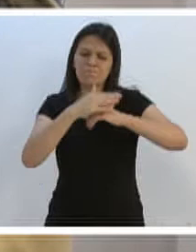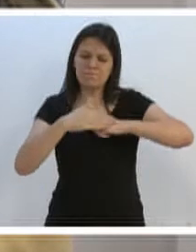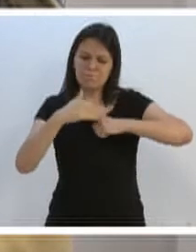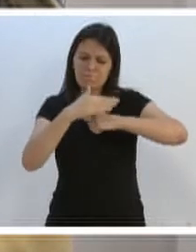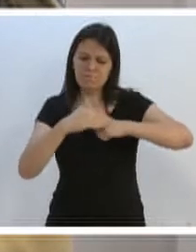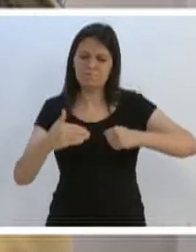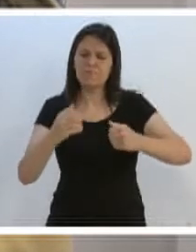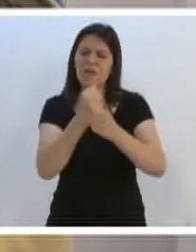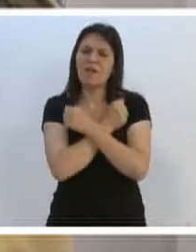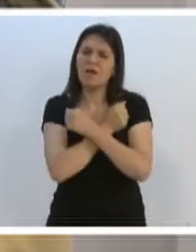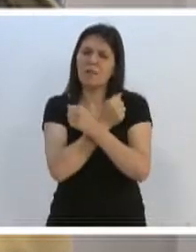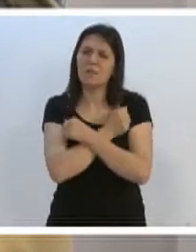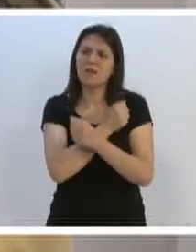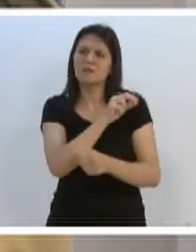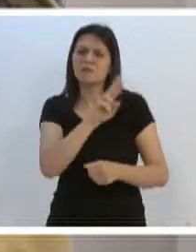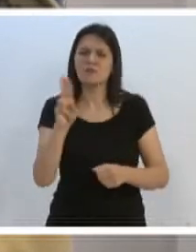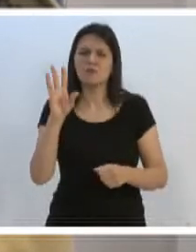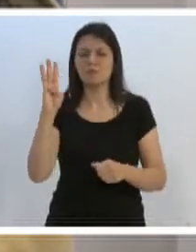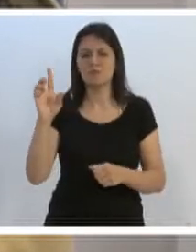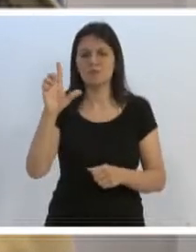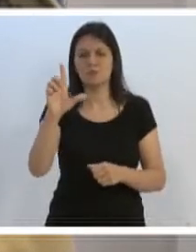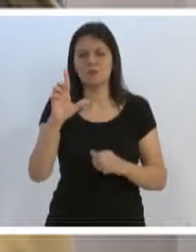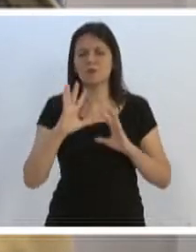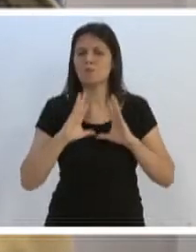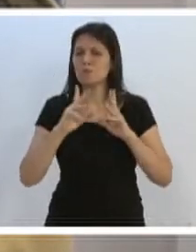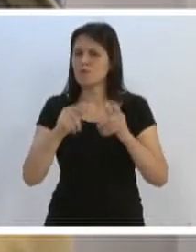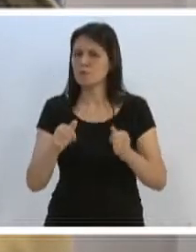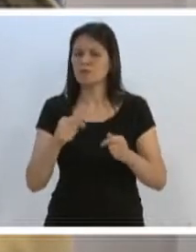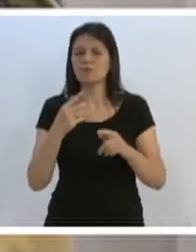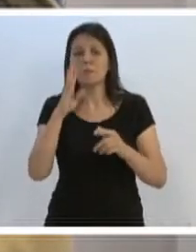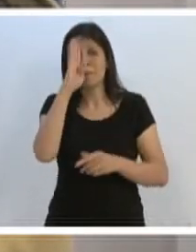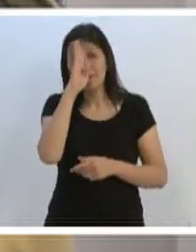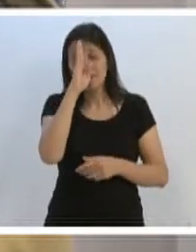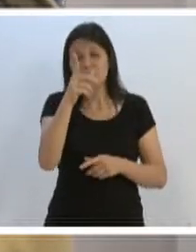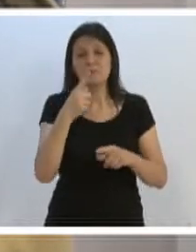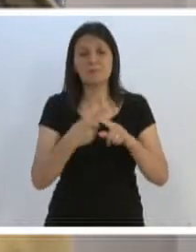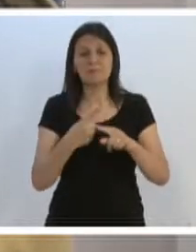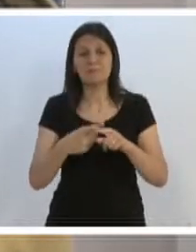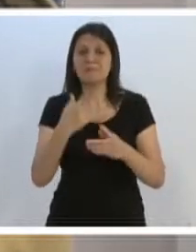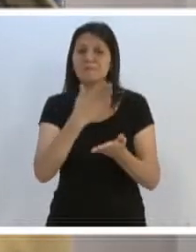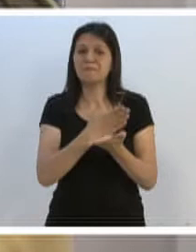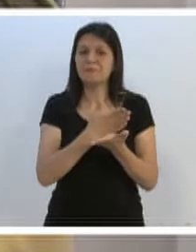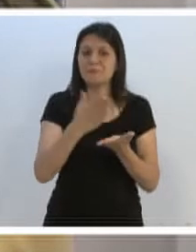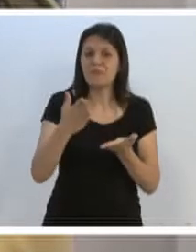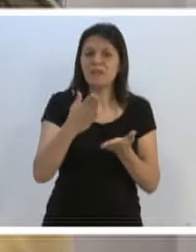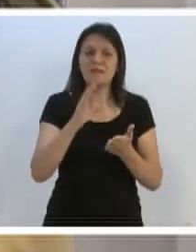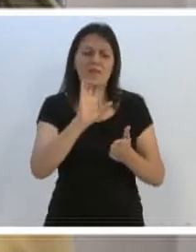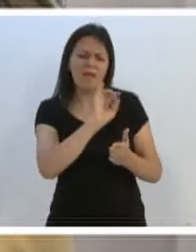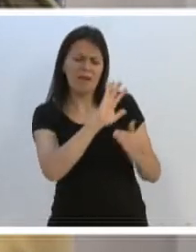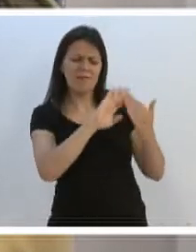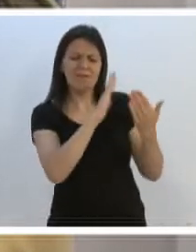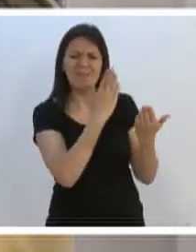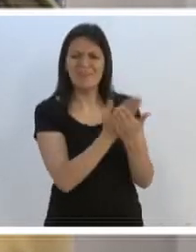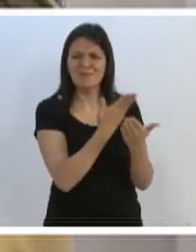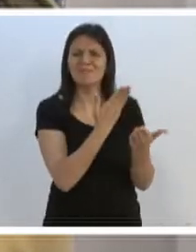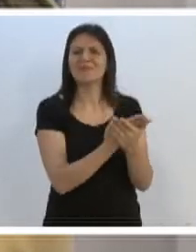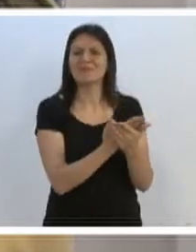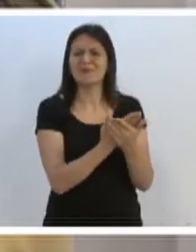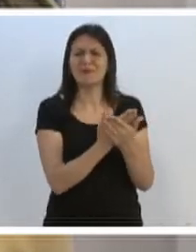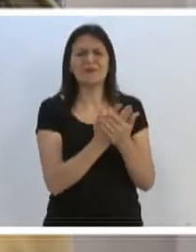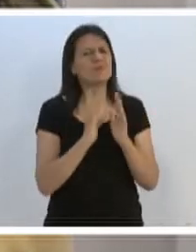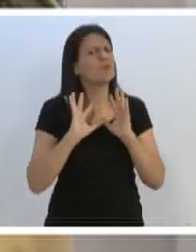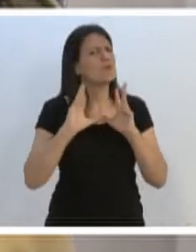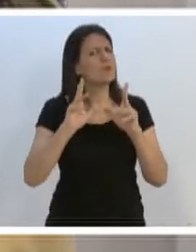nome da cidade, por toda a determinação, principalmente porque começa nas escolas, vereadores. Todo